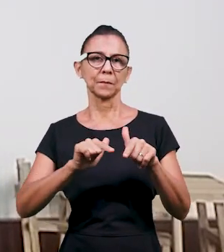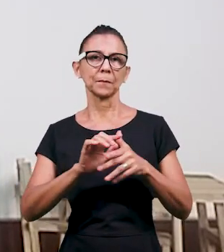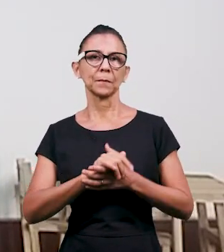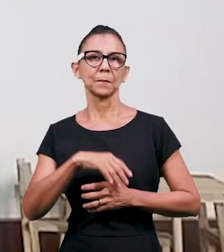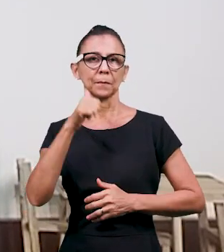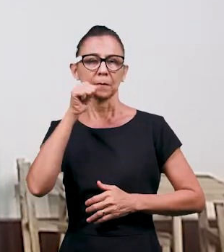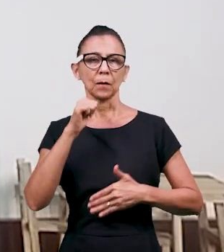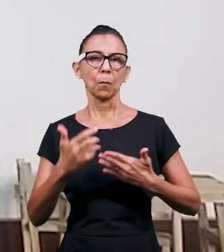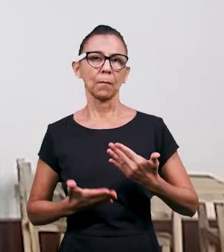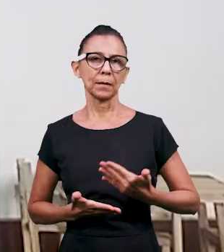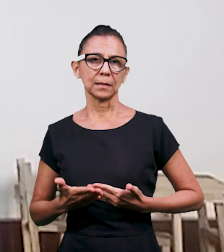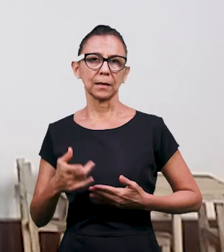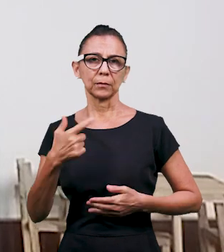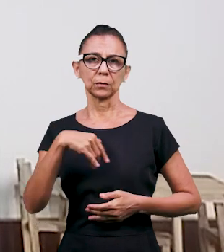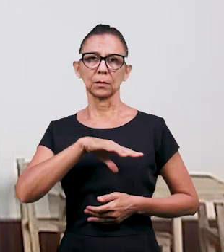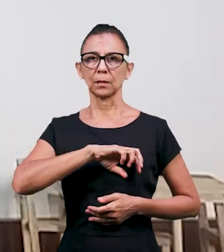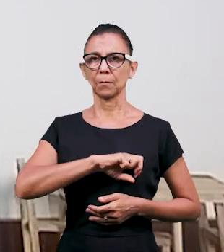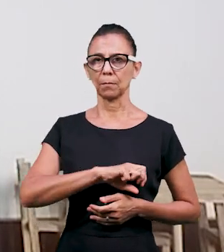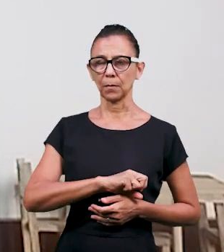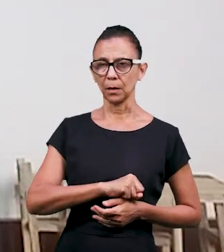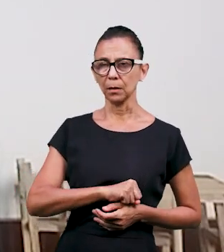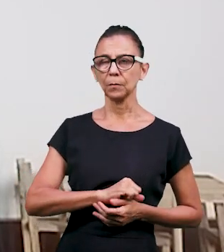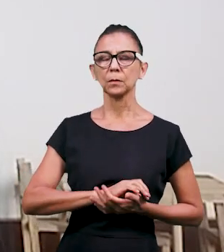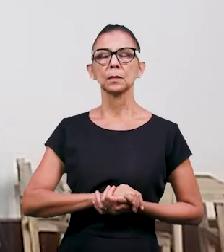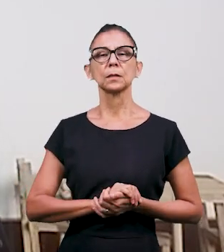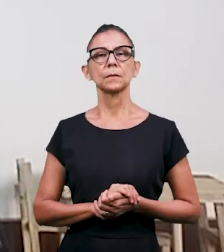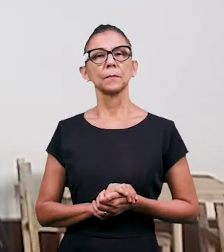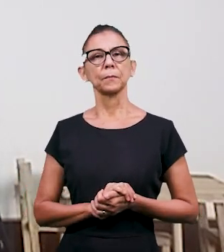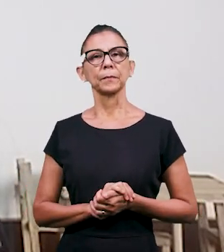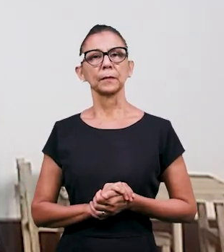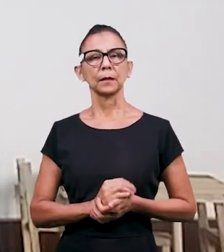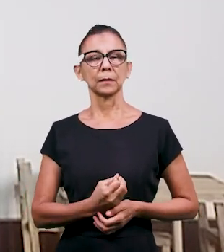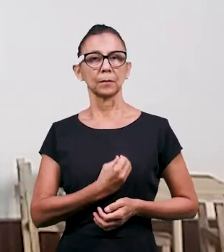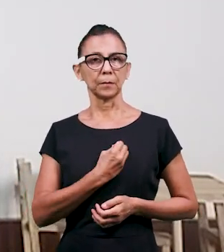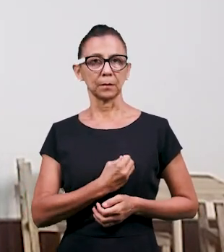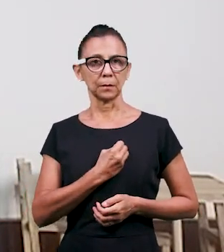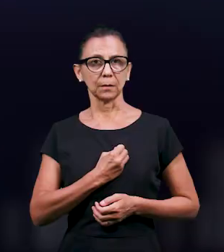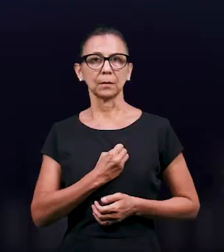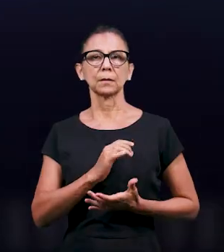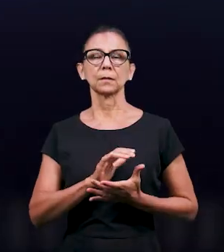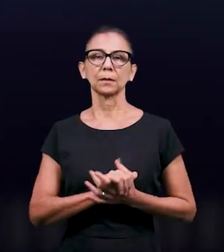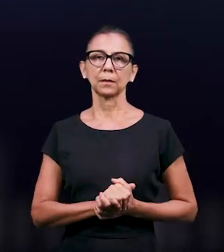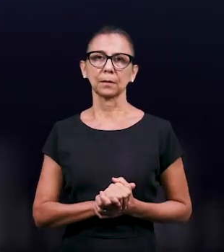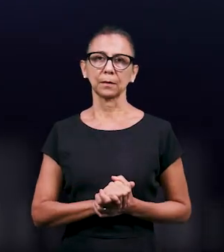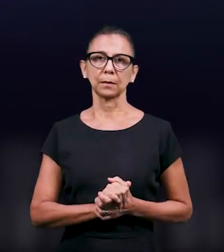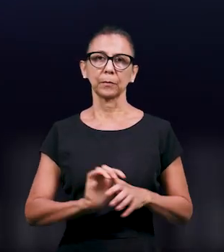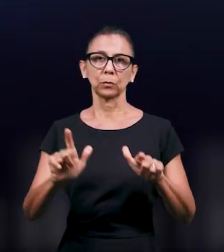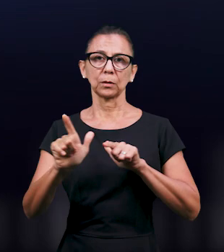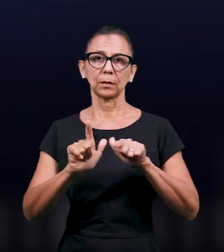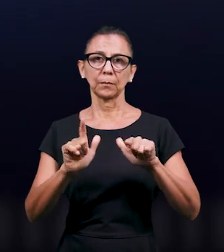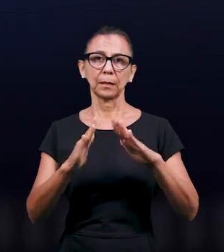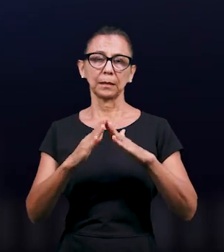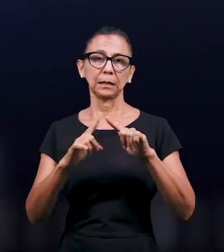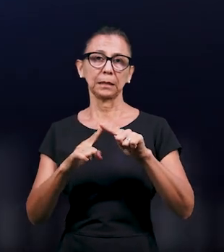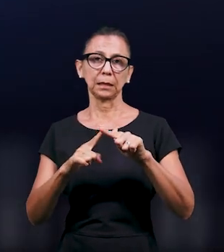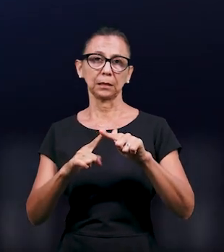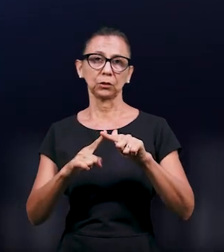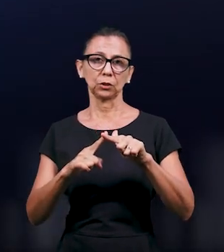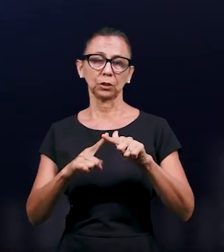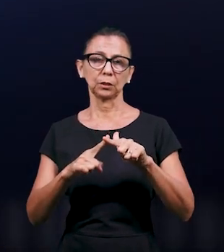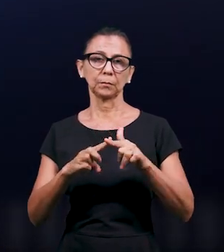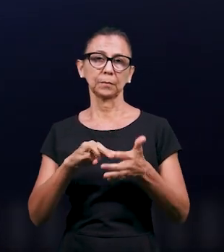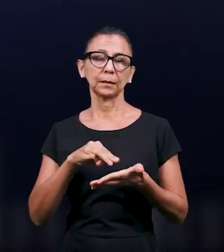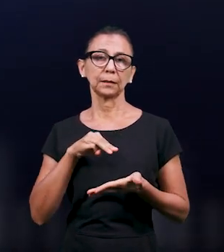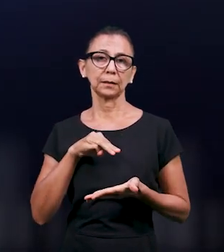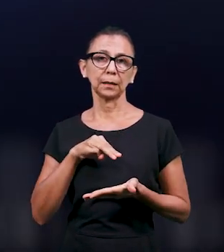Que é muito querida, muito participa assim ativamente das atividades da igreja, né? Que é a nossa irmã Raquel. Então, o primeiro